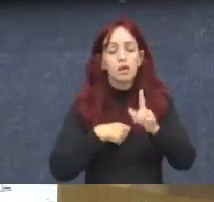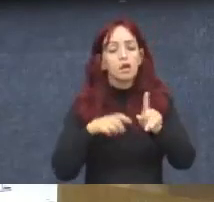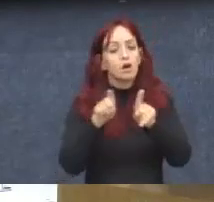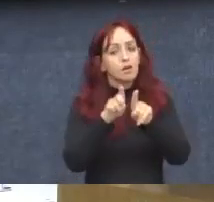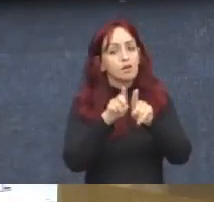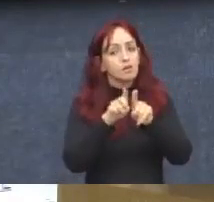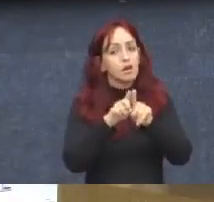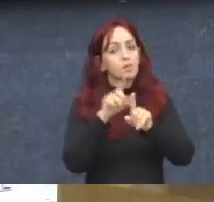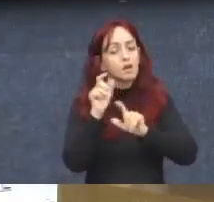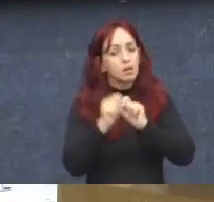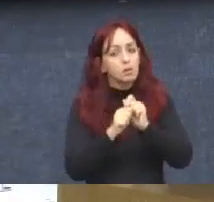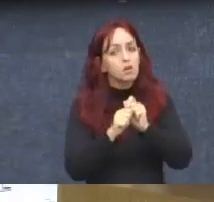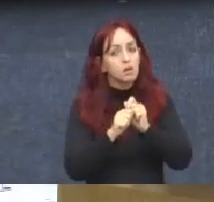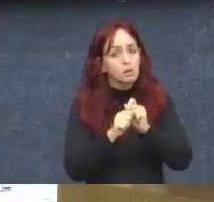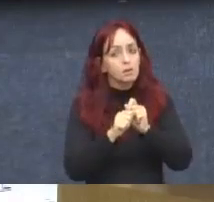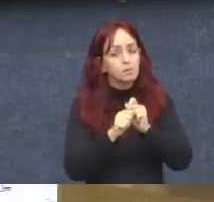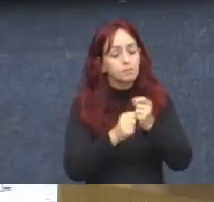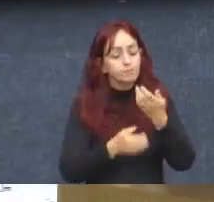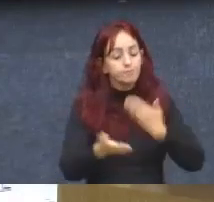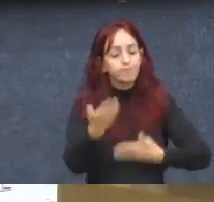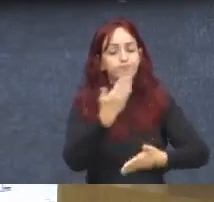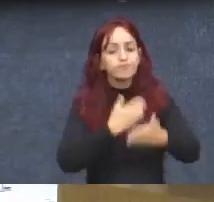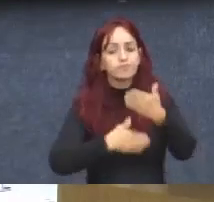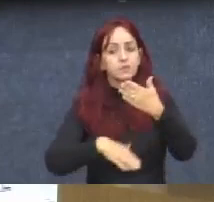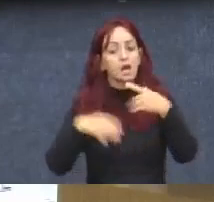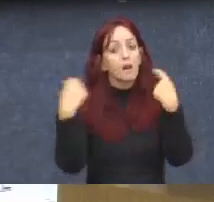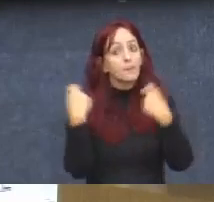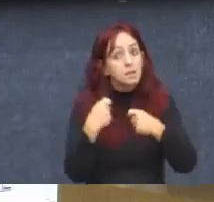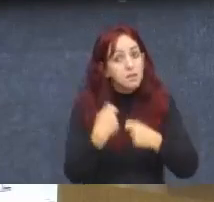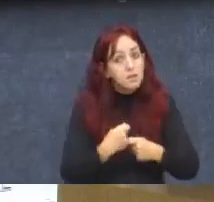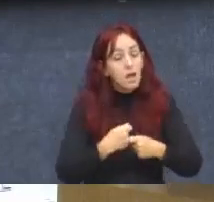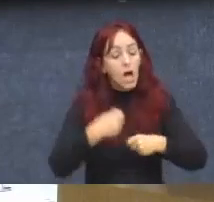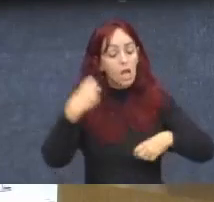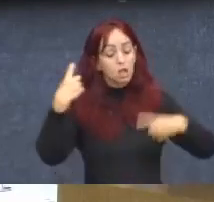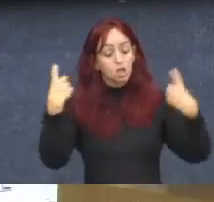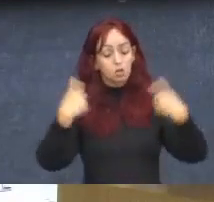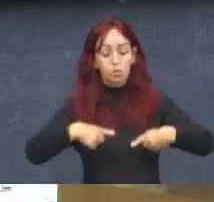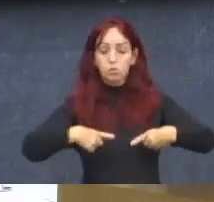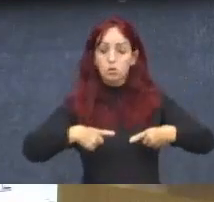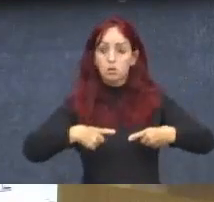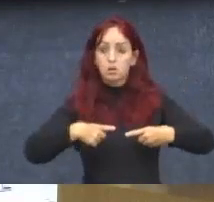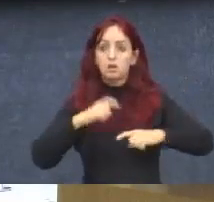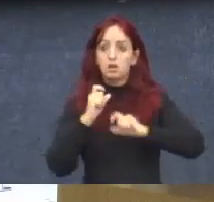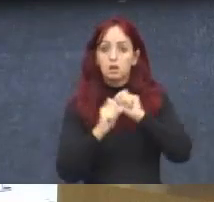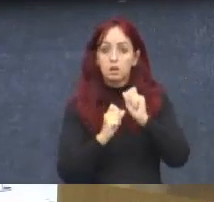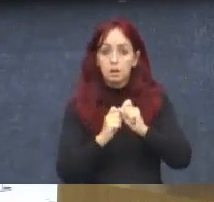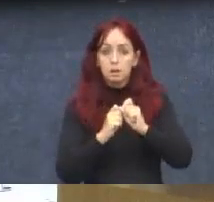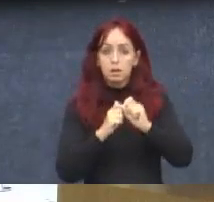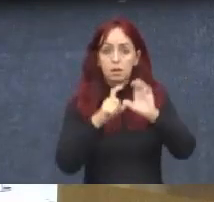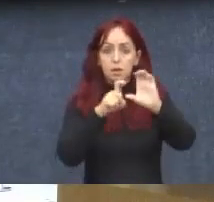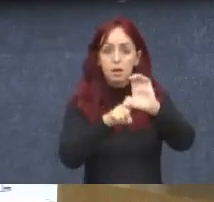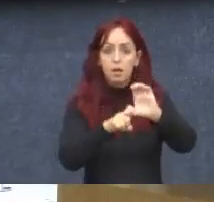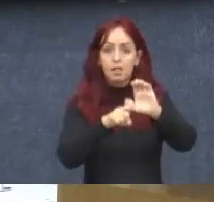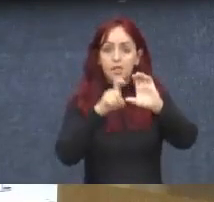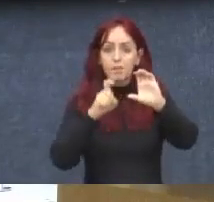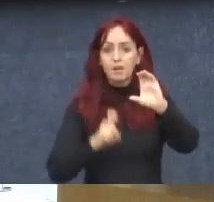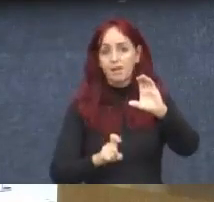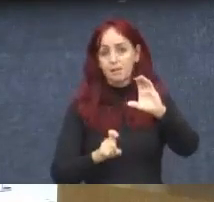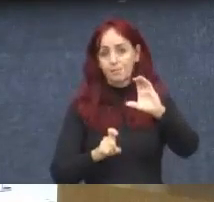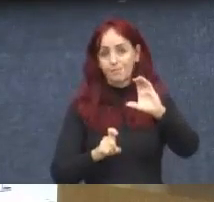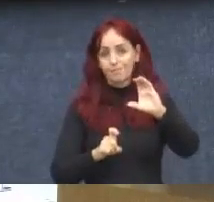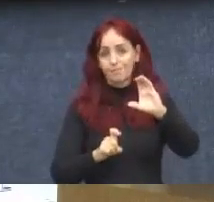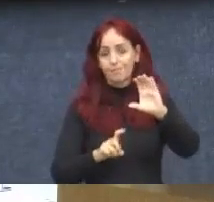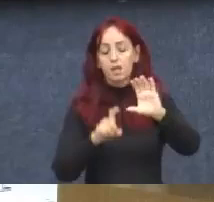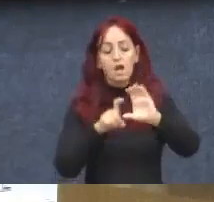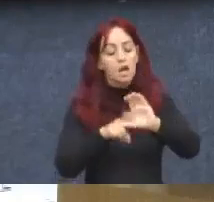através de uma acirrada, porém necessária disputa? A independência. Eu